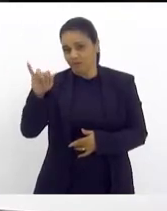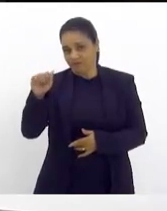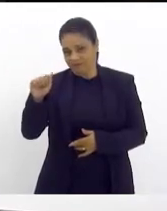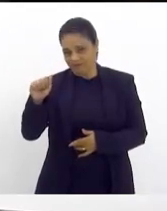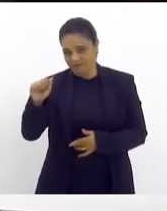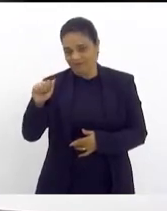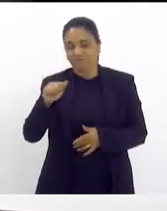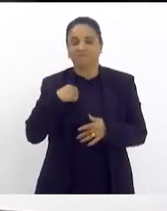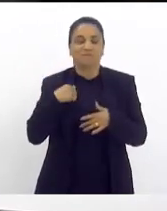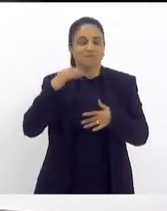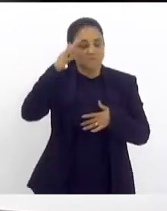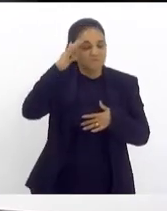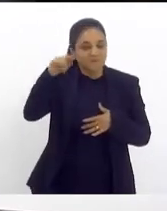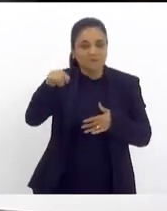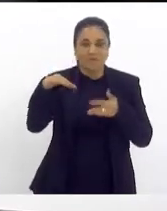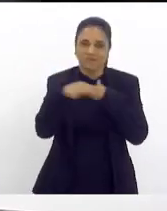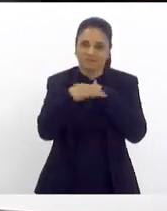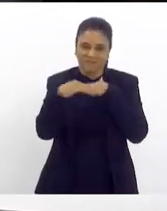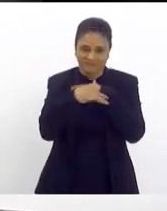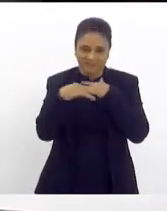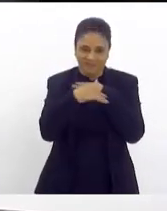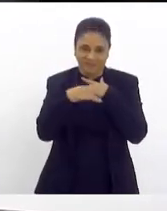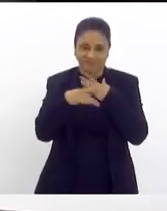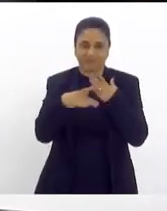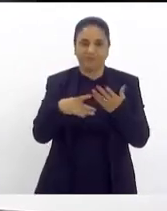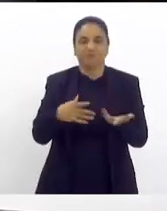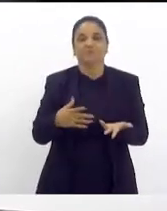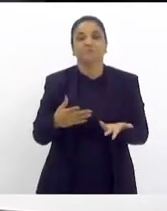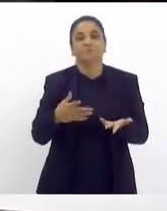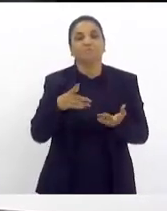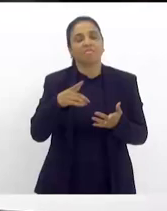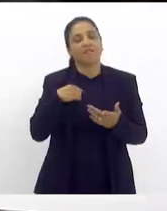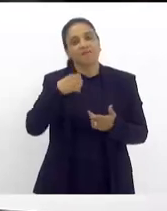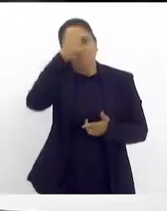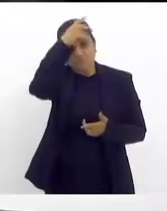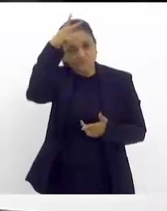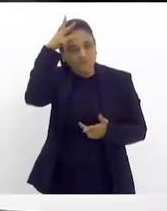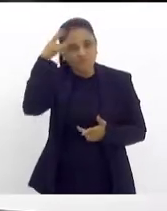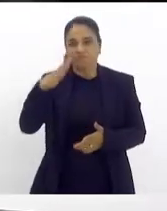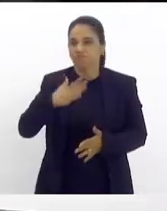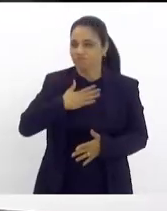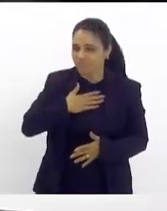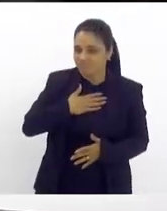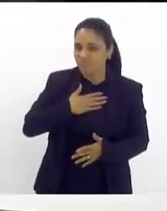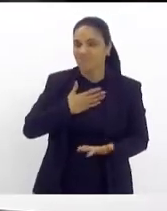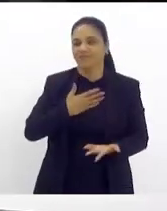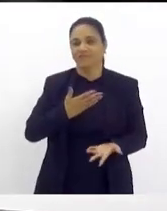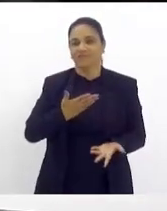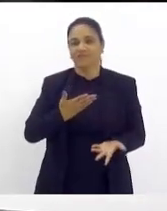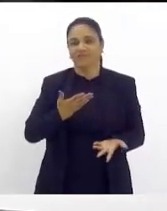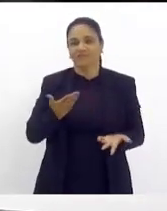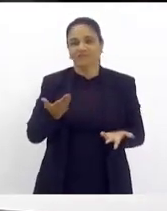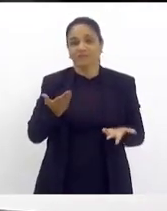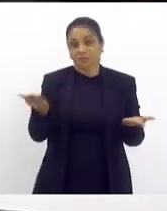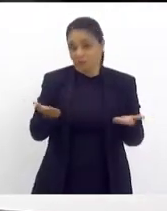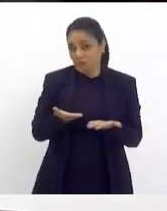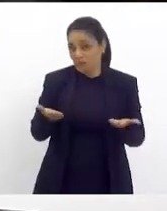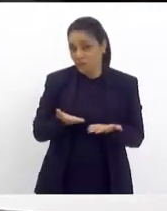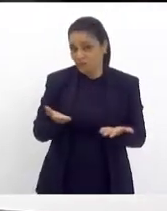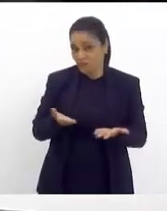prefeito. Eu gostaria, prefeito, de deixar, nessa data